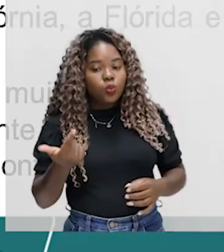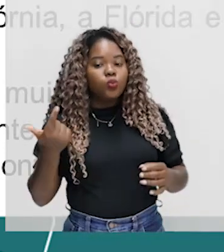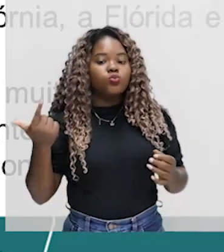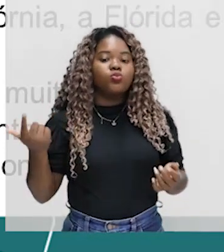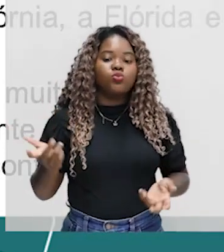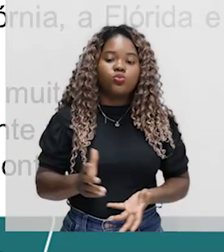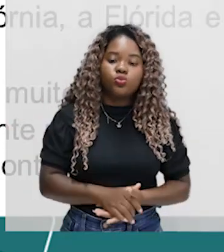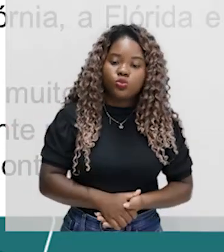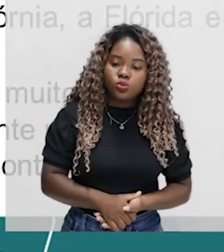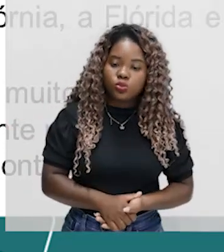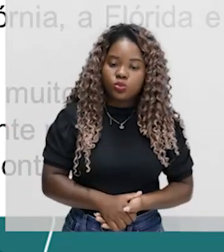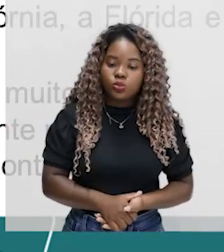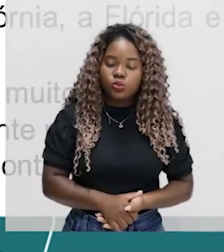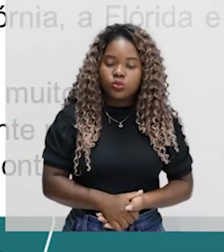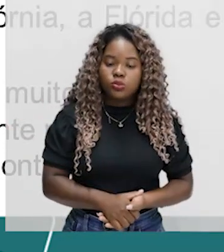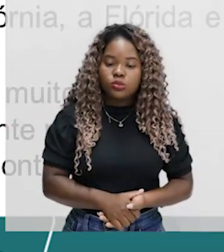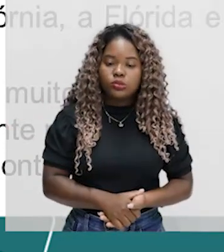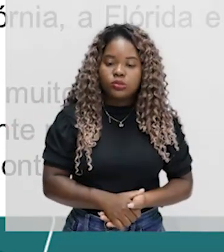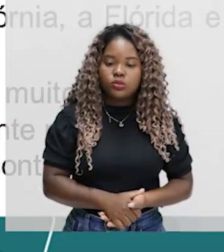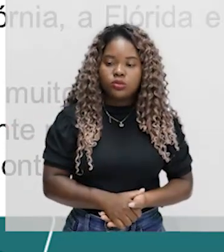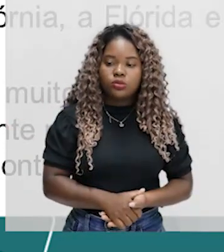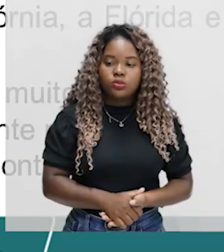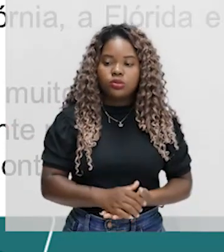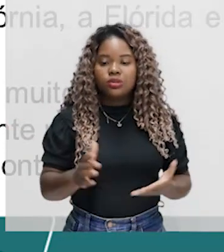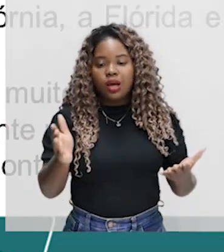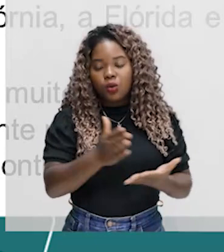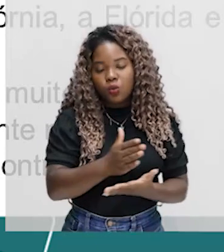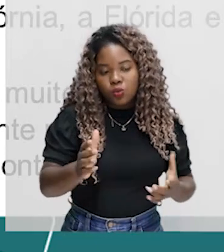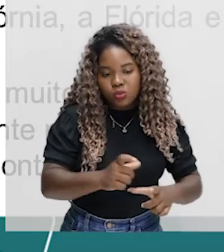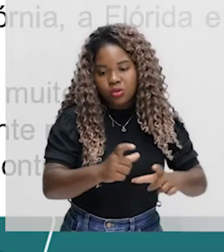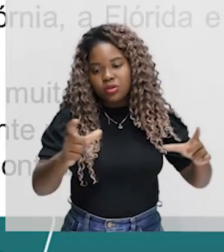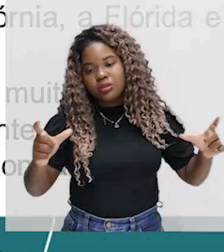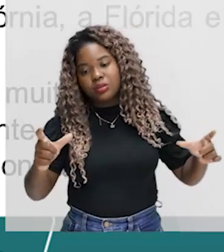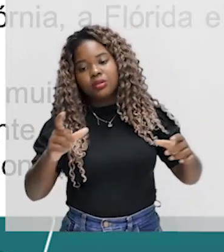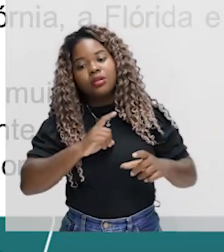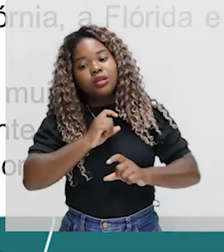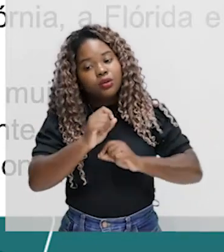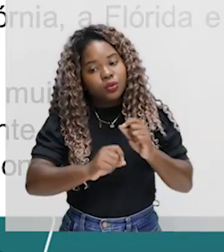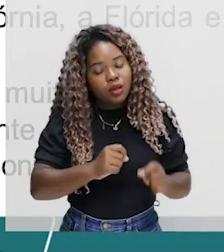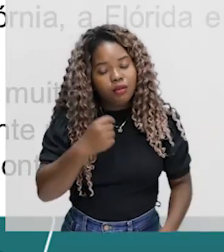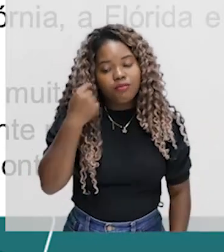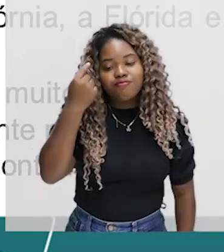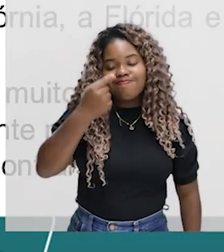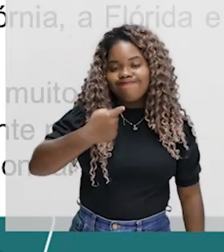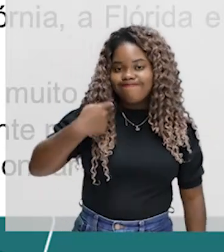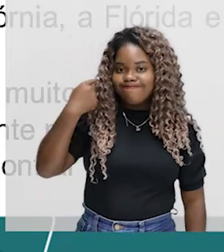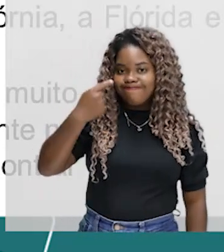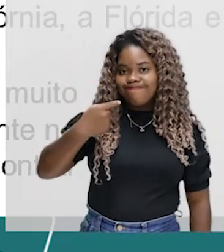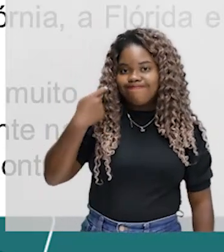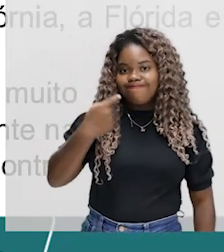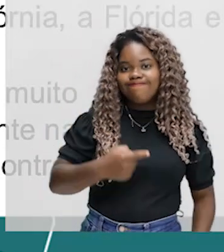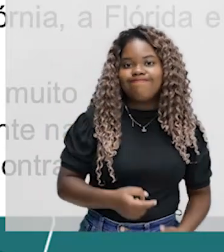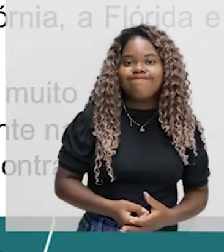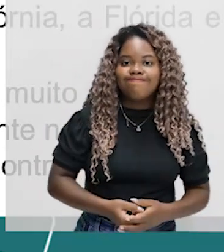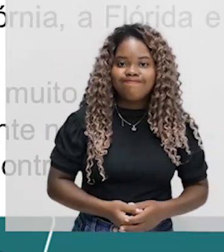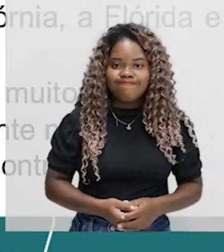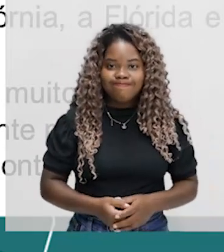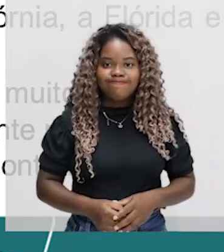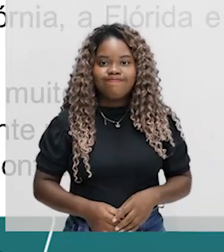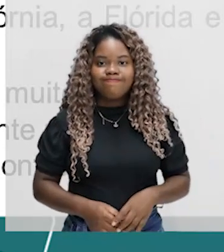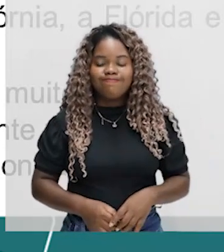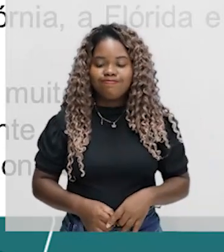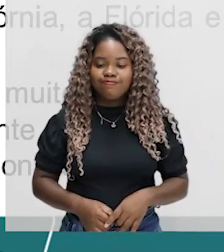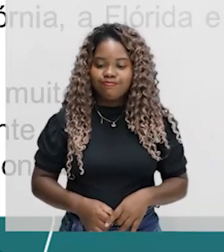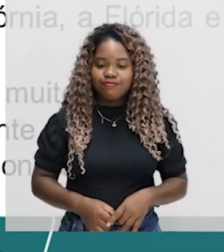eles, na sua maioria, são hispanohablantes ou têm uma língua oficial da